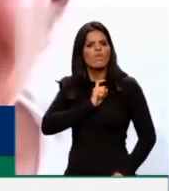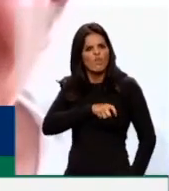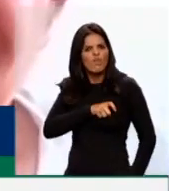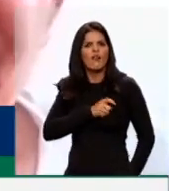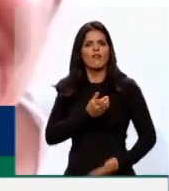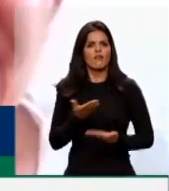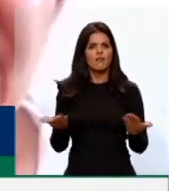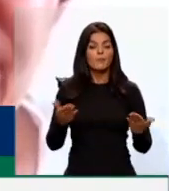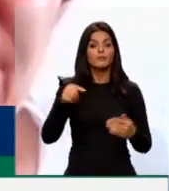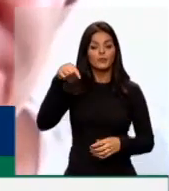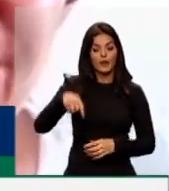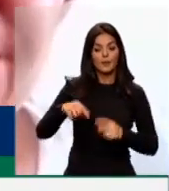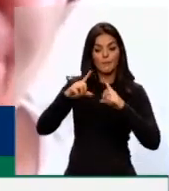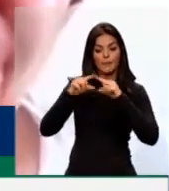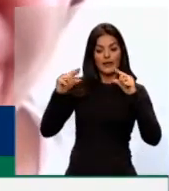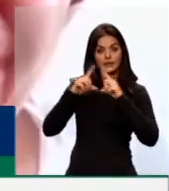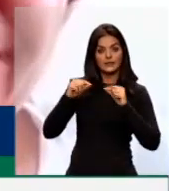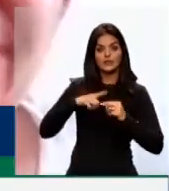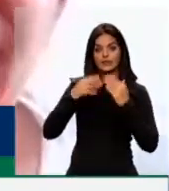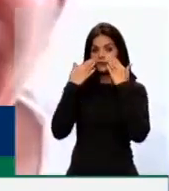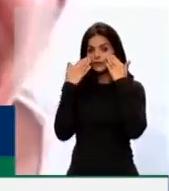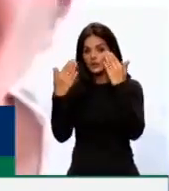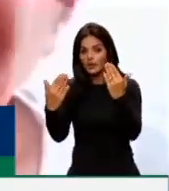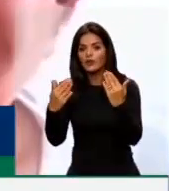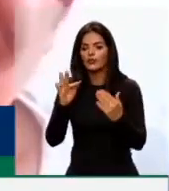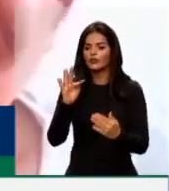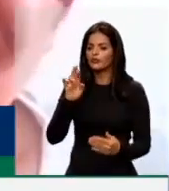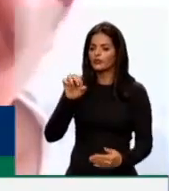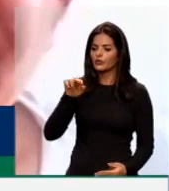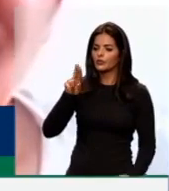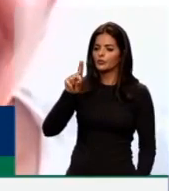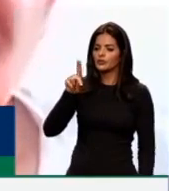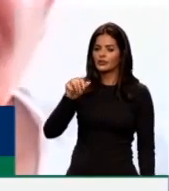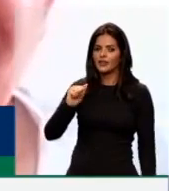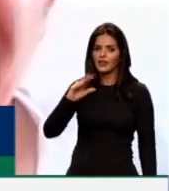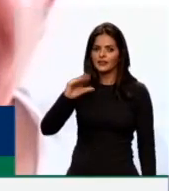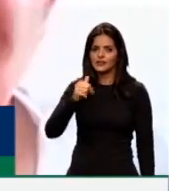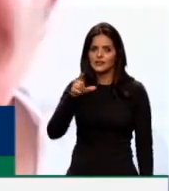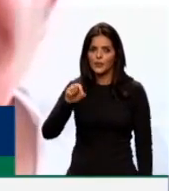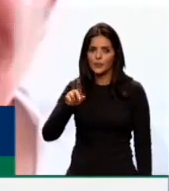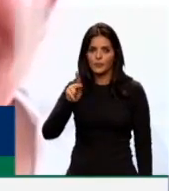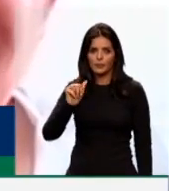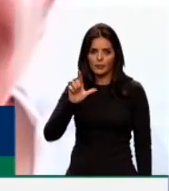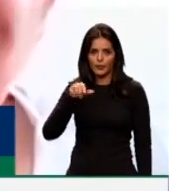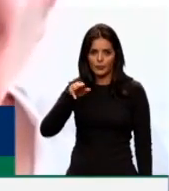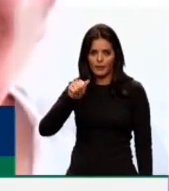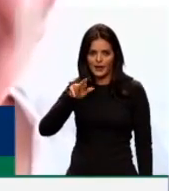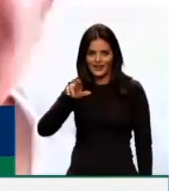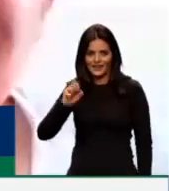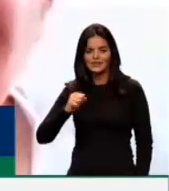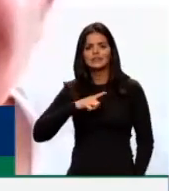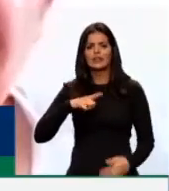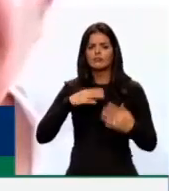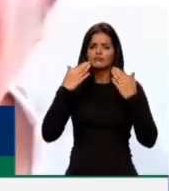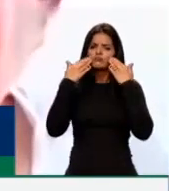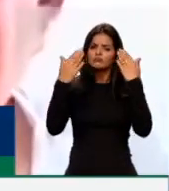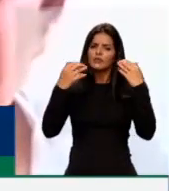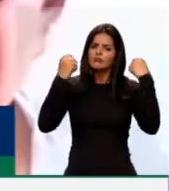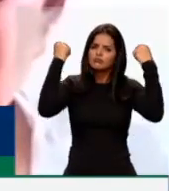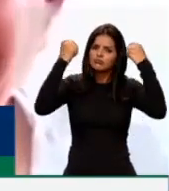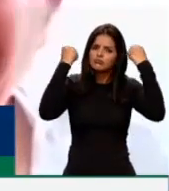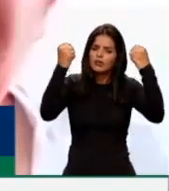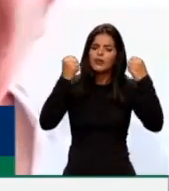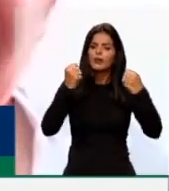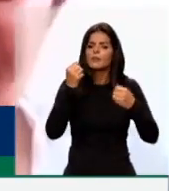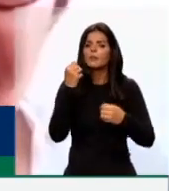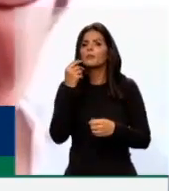tivemos aqui em Brasília, em frente à Fundação Palmares, um ato para que nós pudéssemos repor as figuras